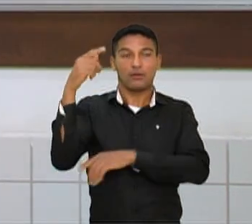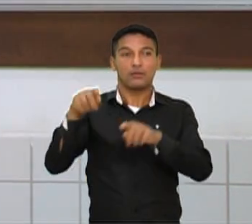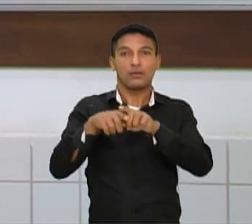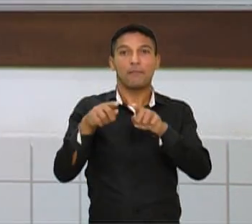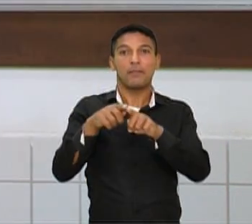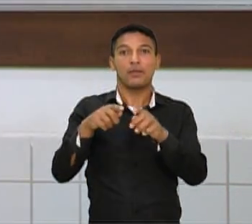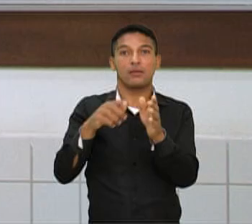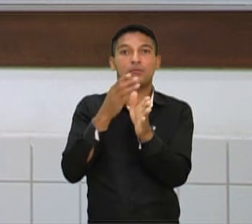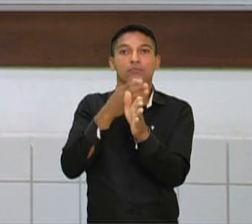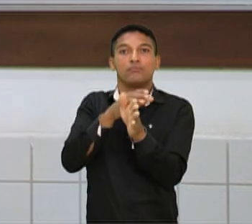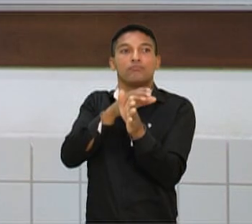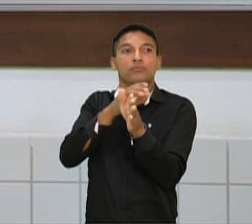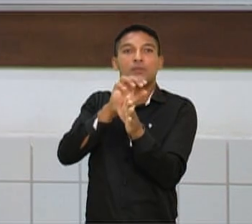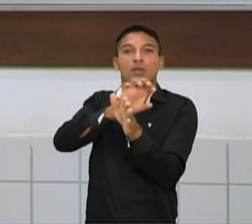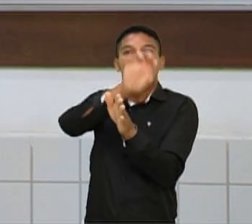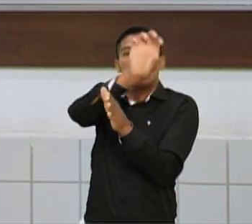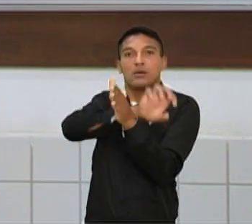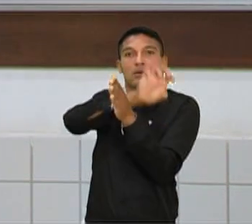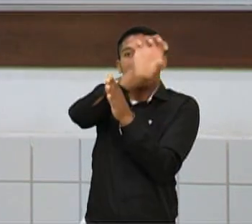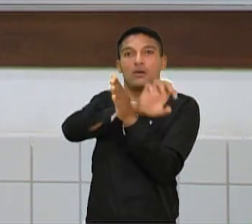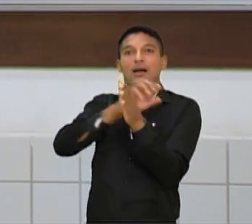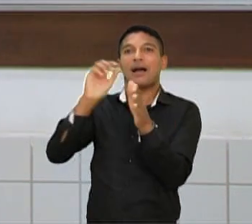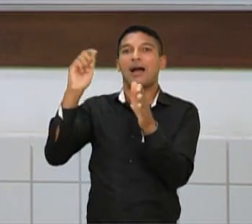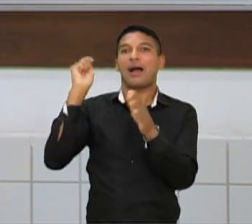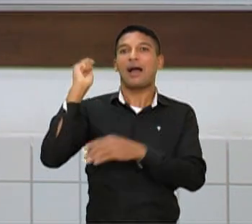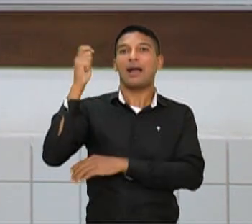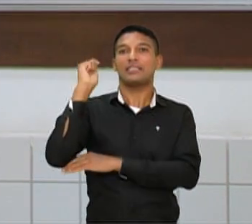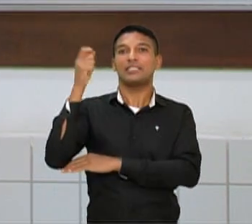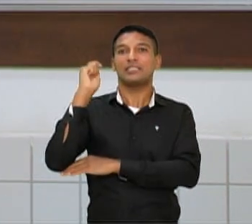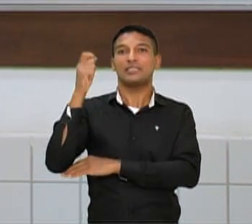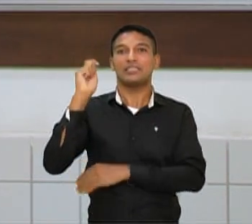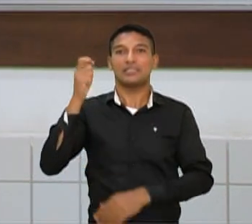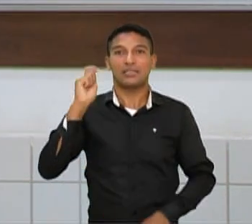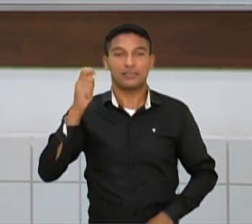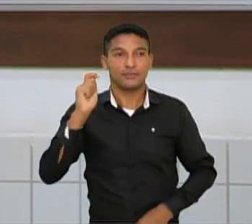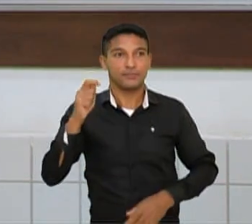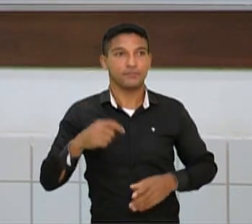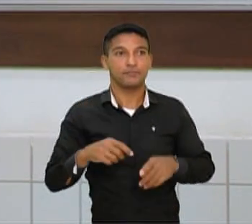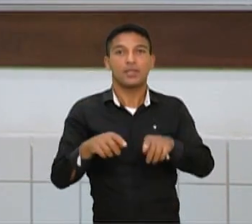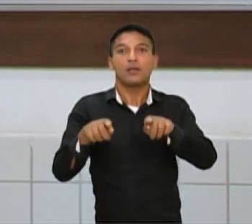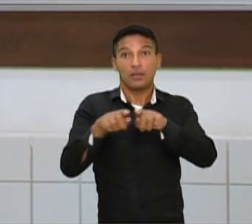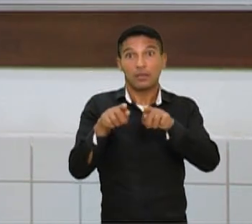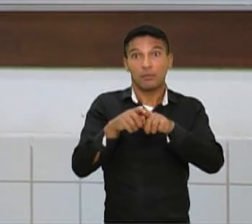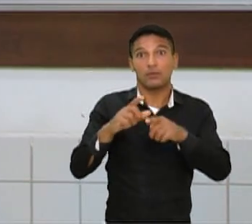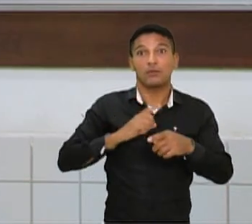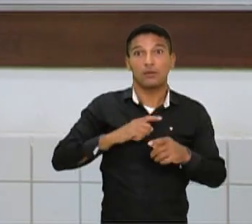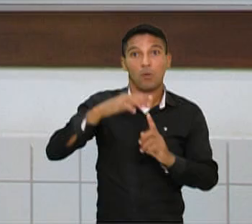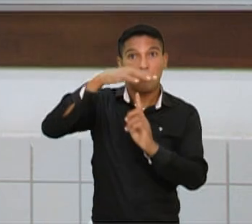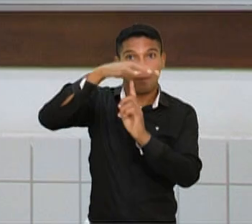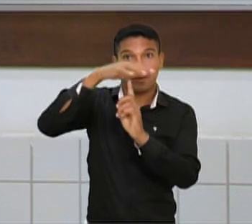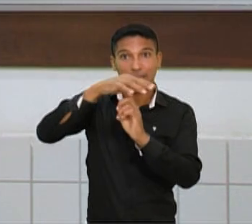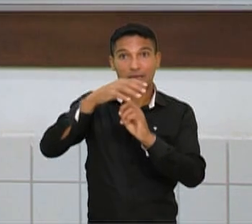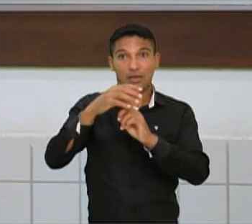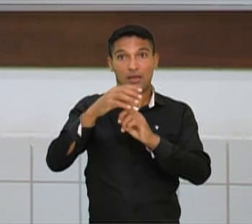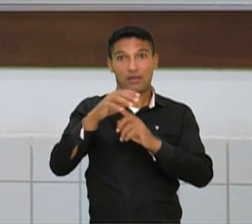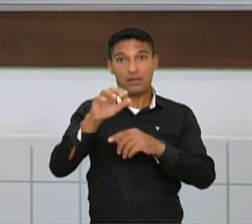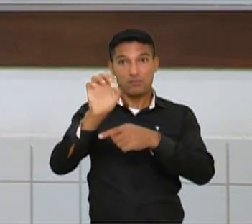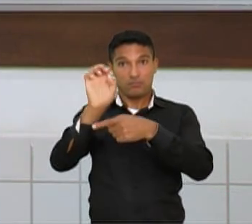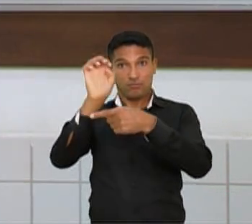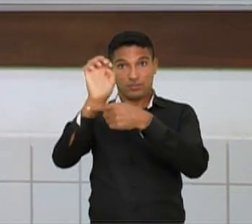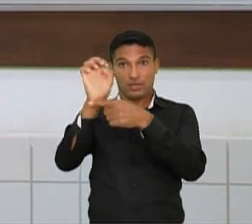fazemos limite com o estado de São Paulo, o estado do Mato Grosso do Sul e o estado de Santa Catarina. Então